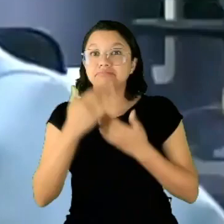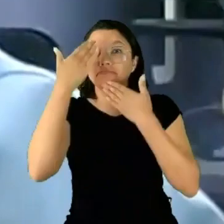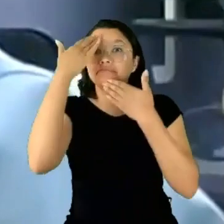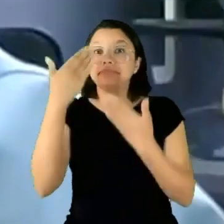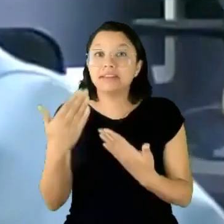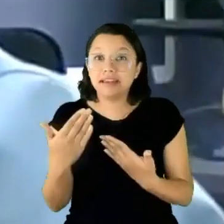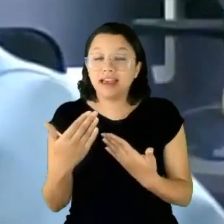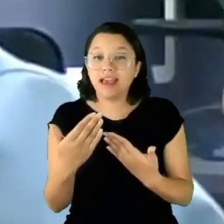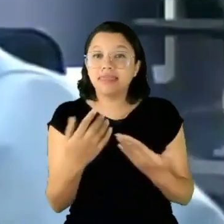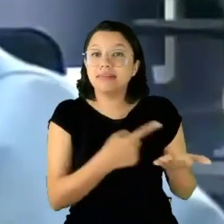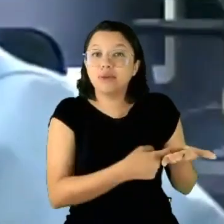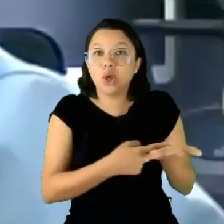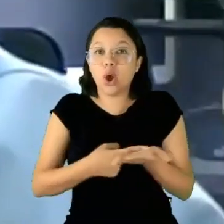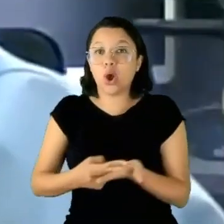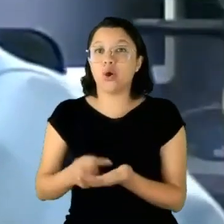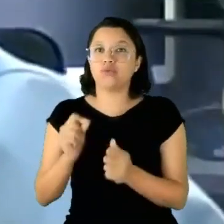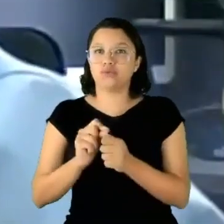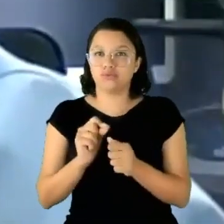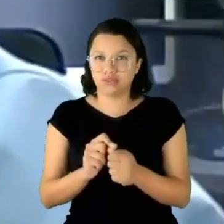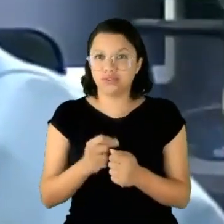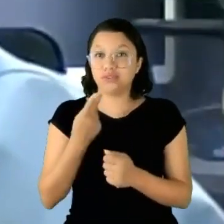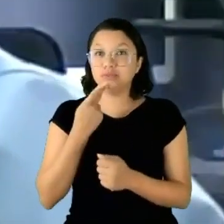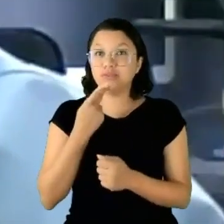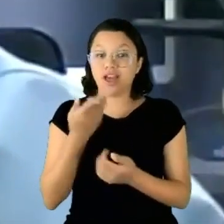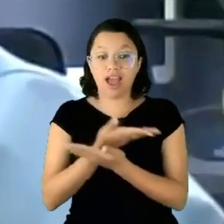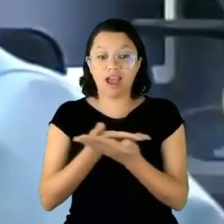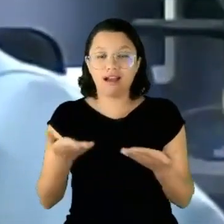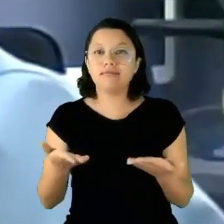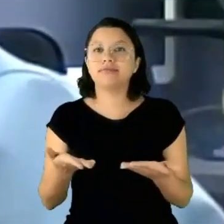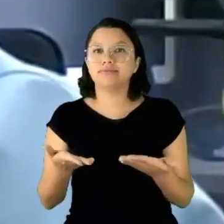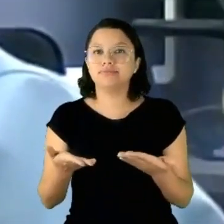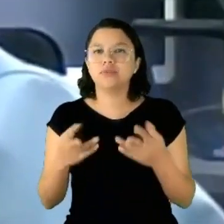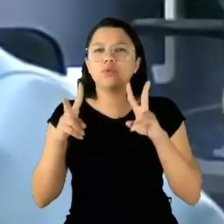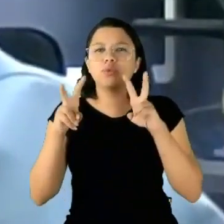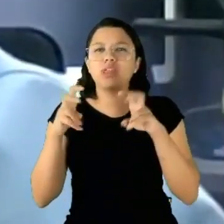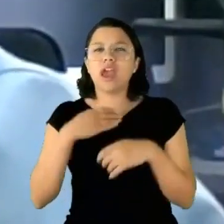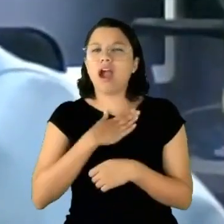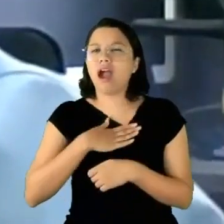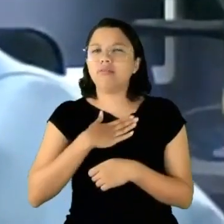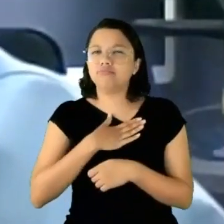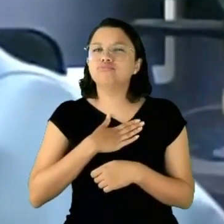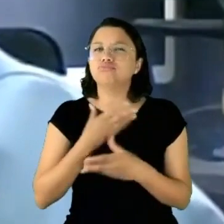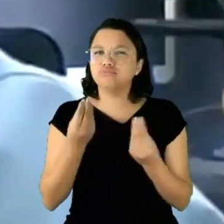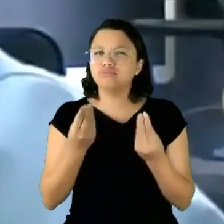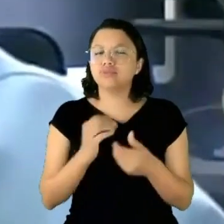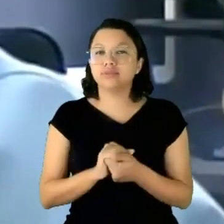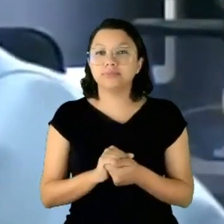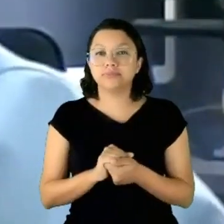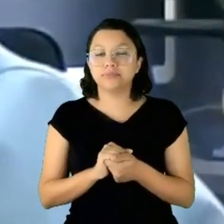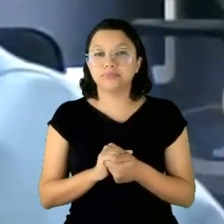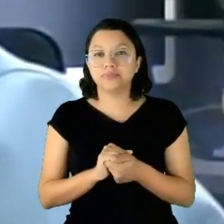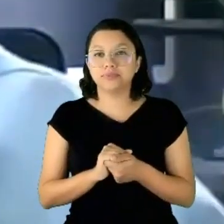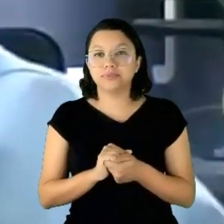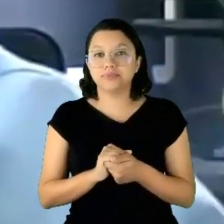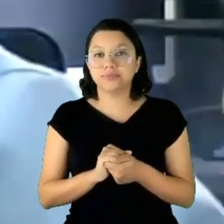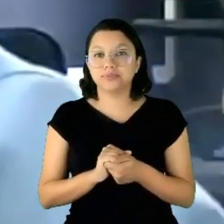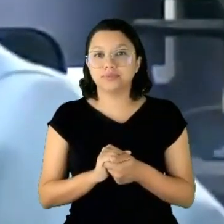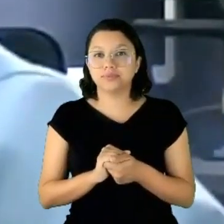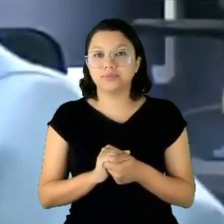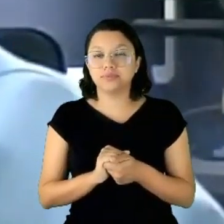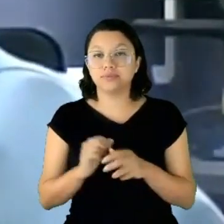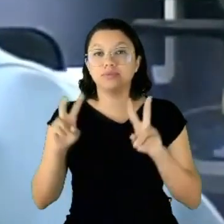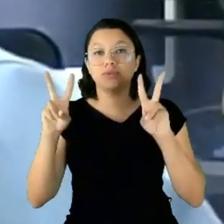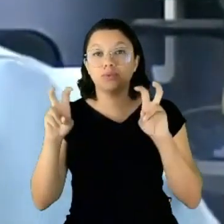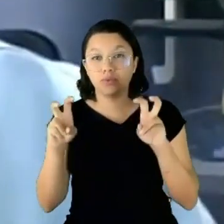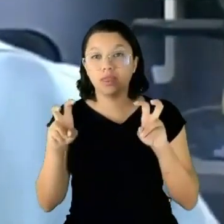que foi feito, para falar aqui para vocês sobre um tema que eu gosto muito, é um tema que eu me